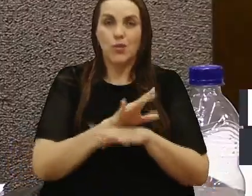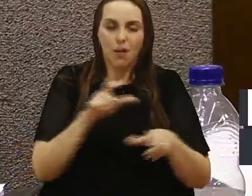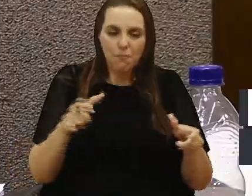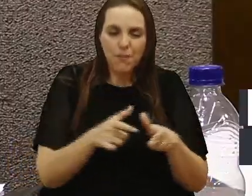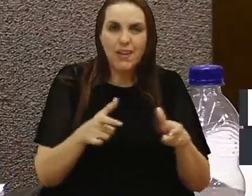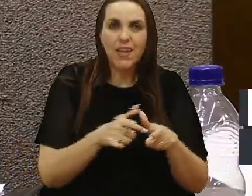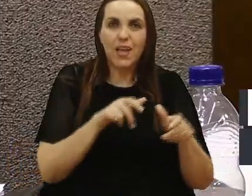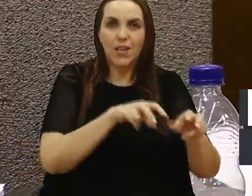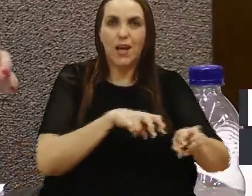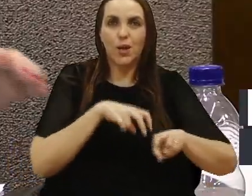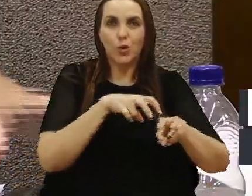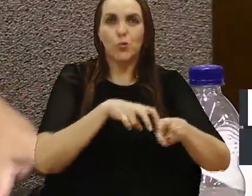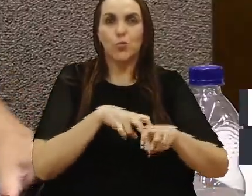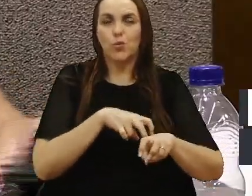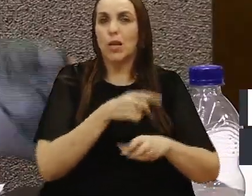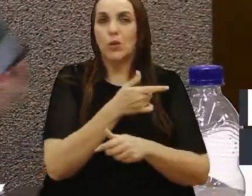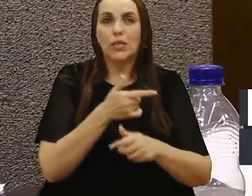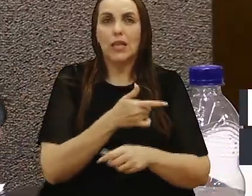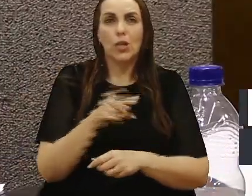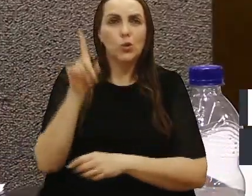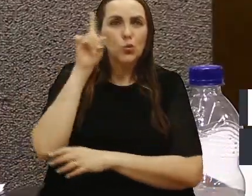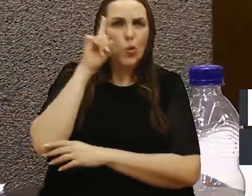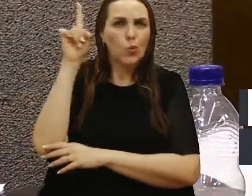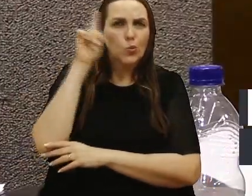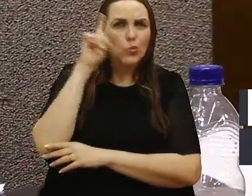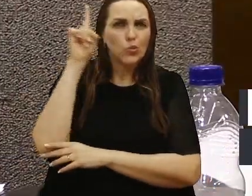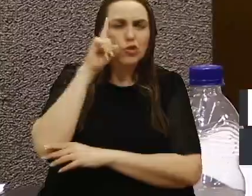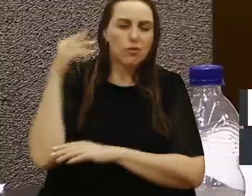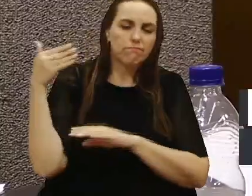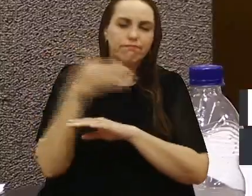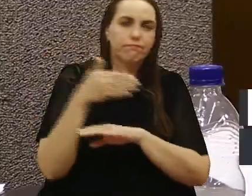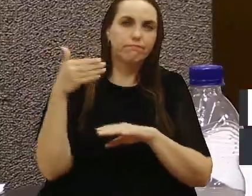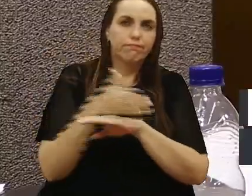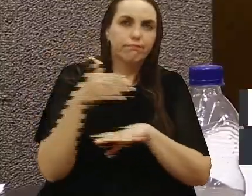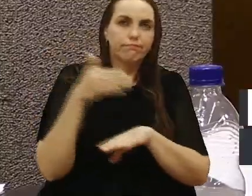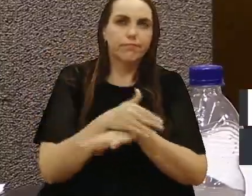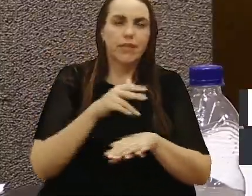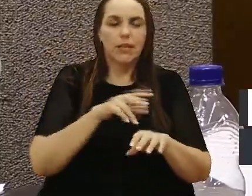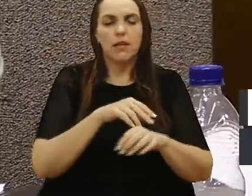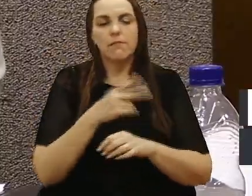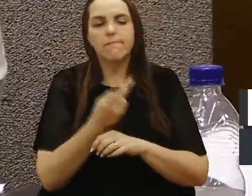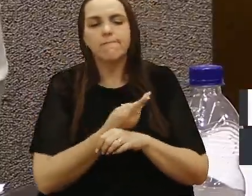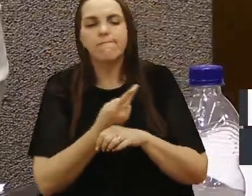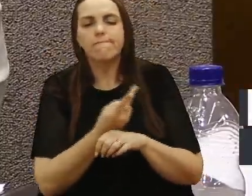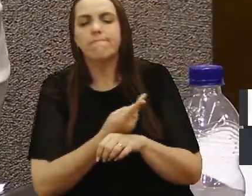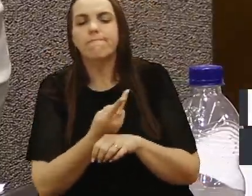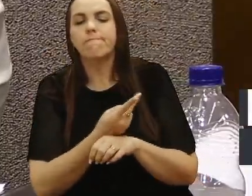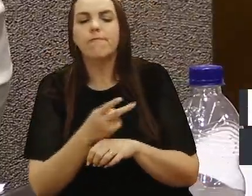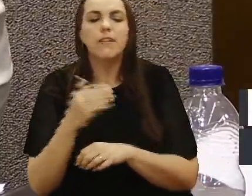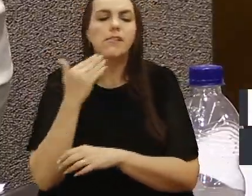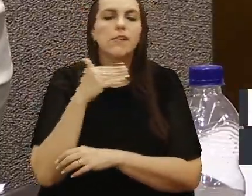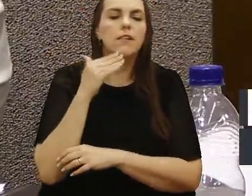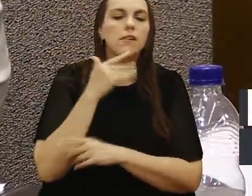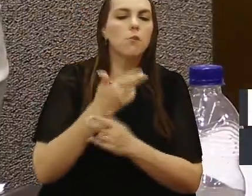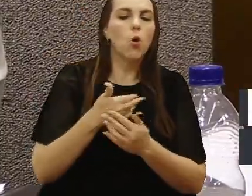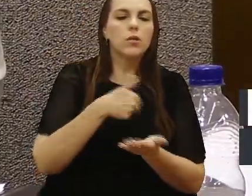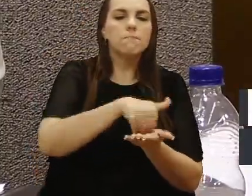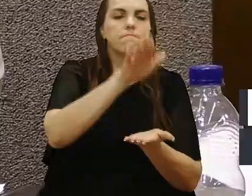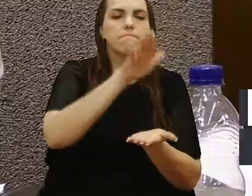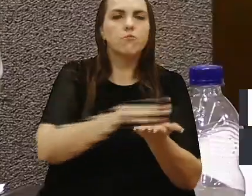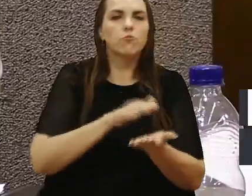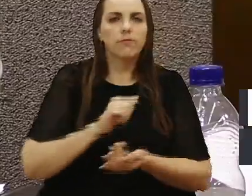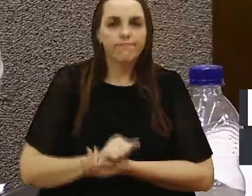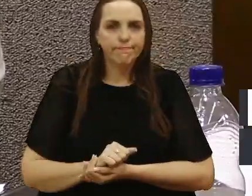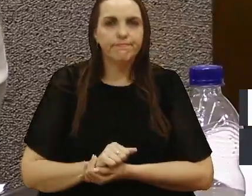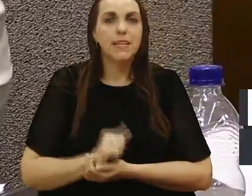agricultor, eles não estariam todos os dias dentro das lavouras, procurando uma forma para multar eles, sabendo que eles